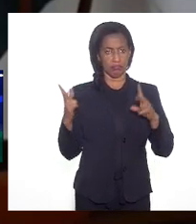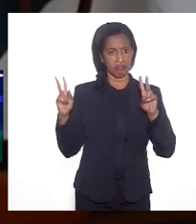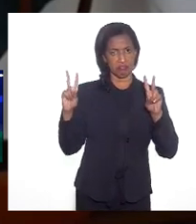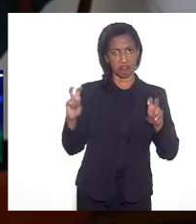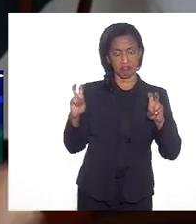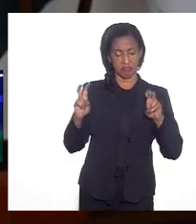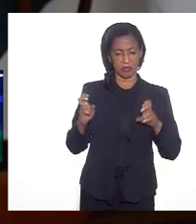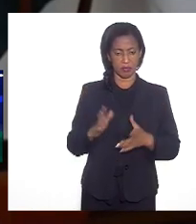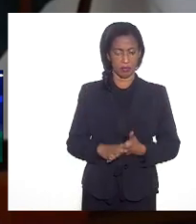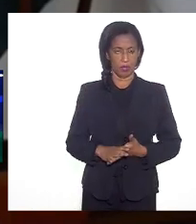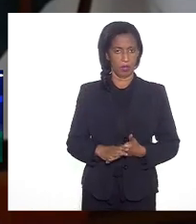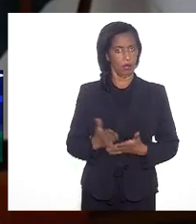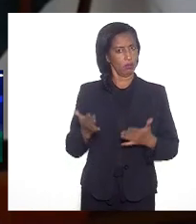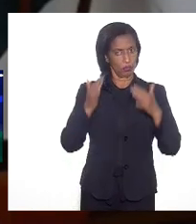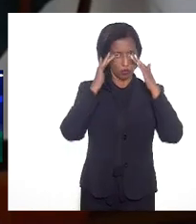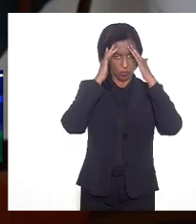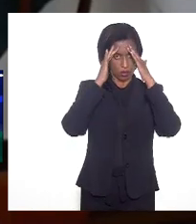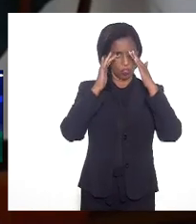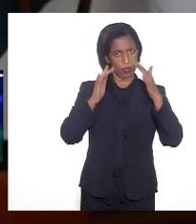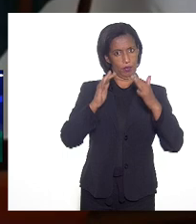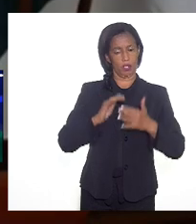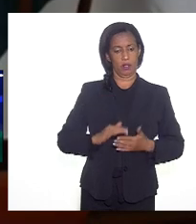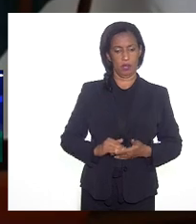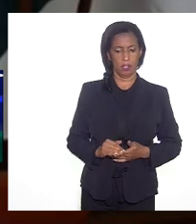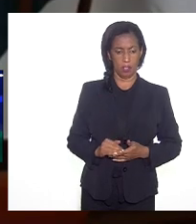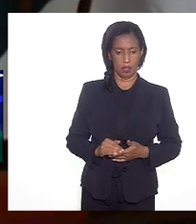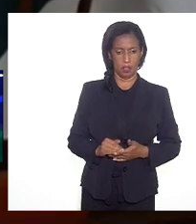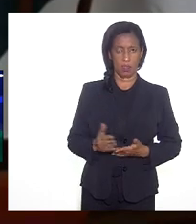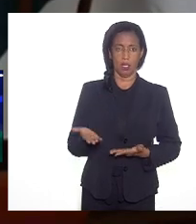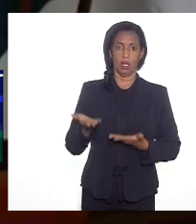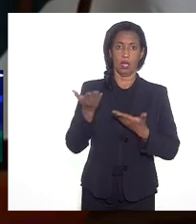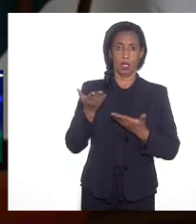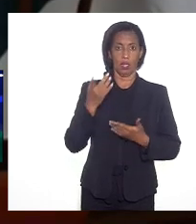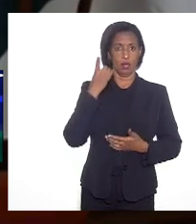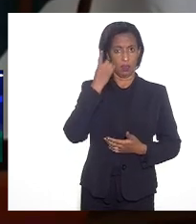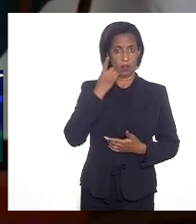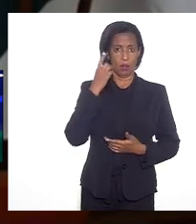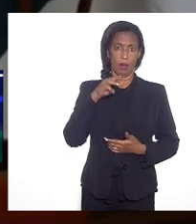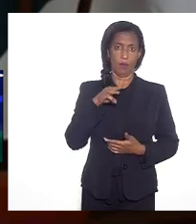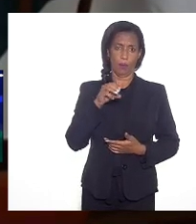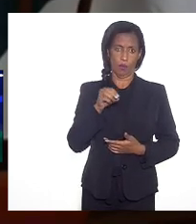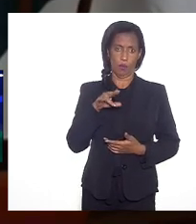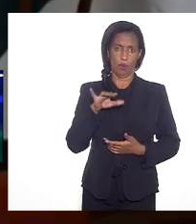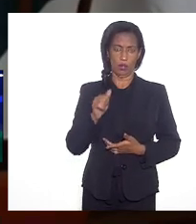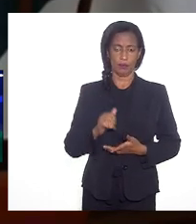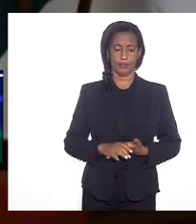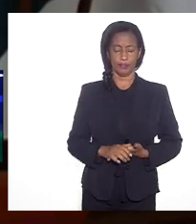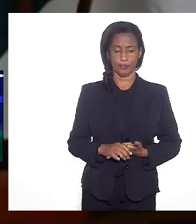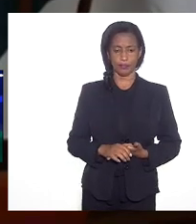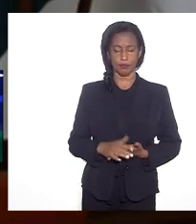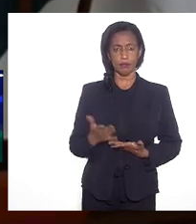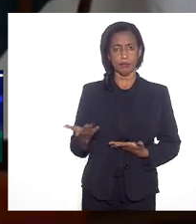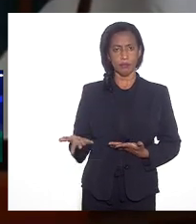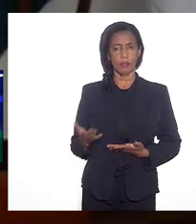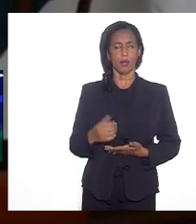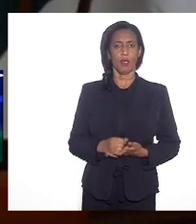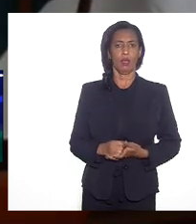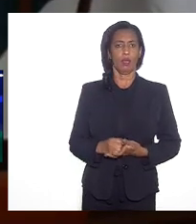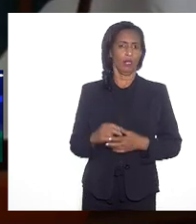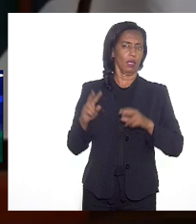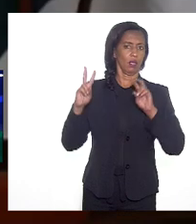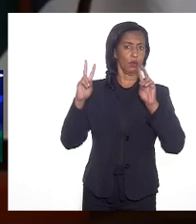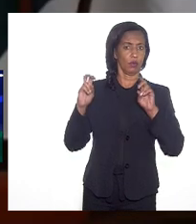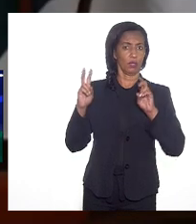Que, com todo respeito, a deputada Mônica, mas é uma matéria que atende